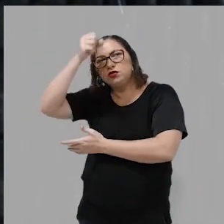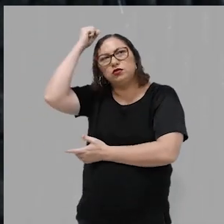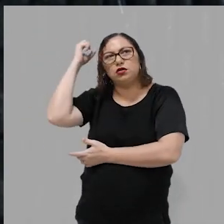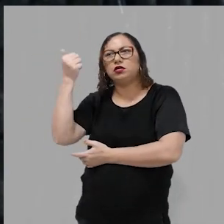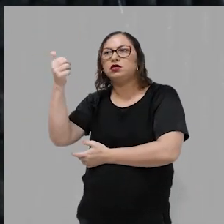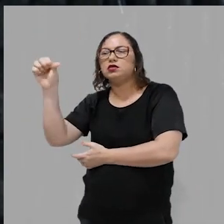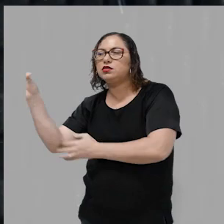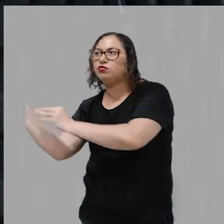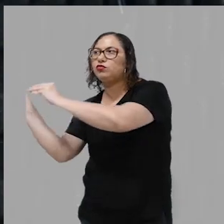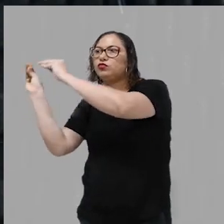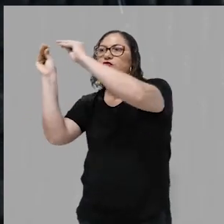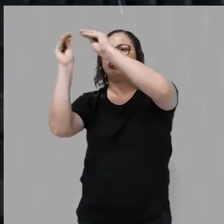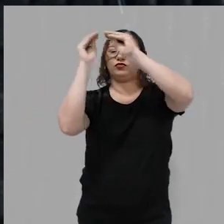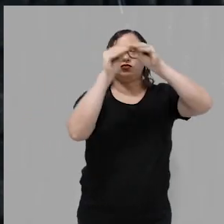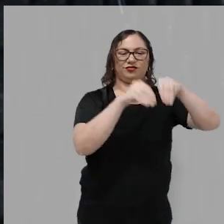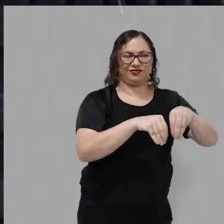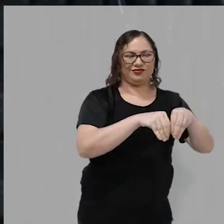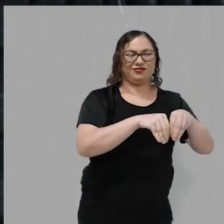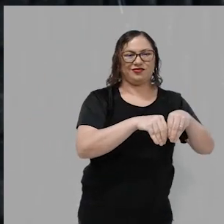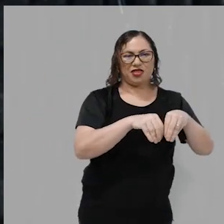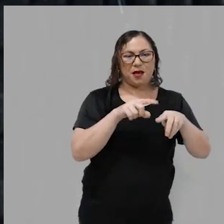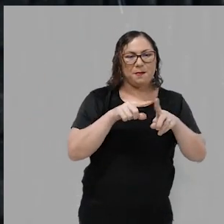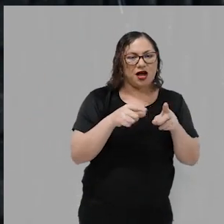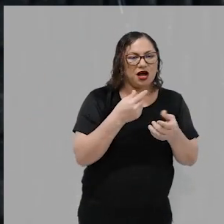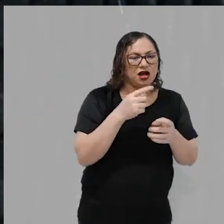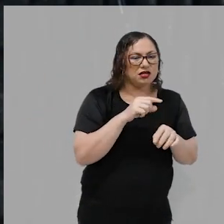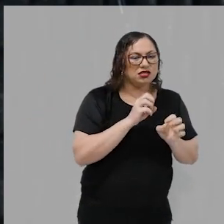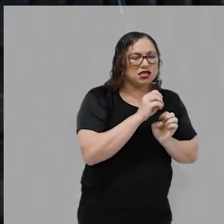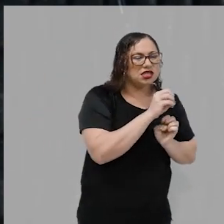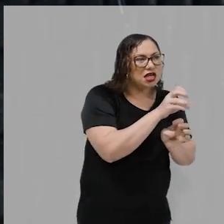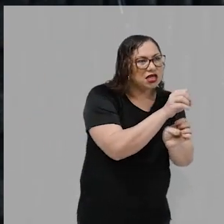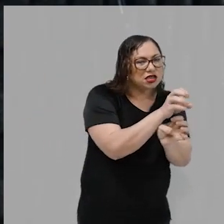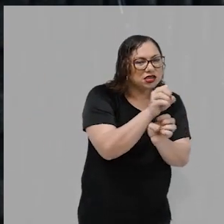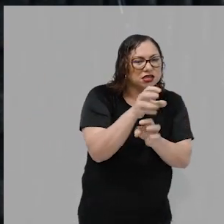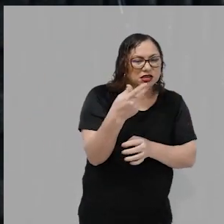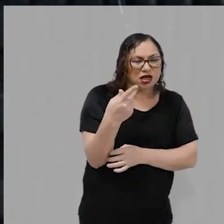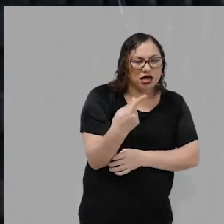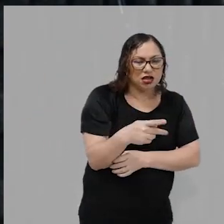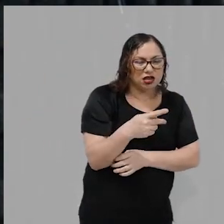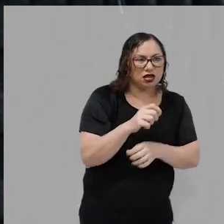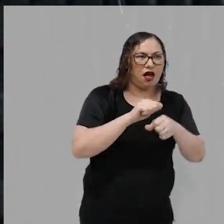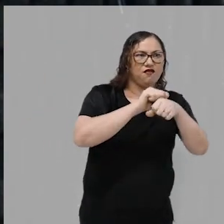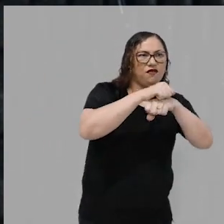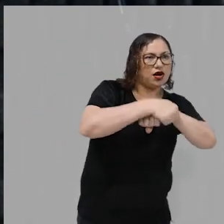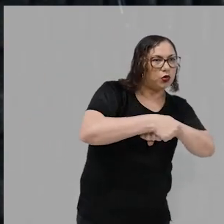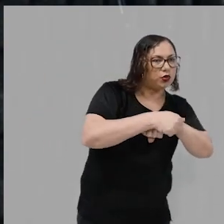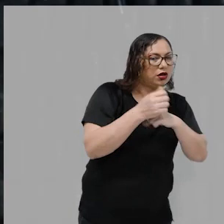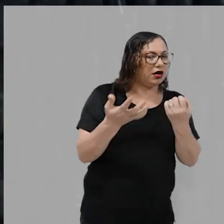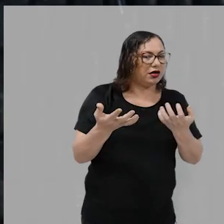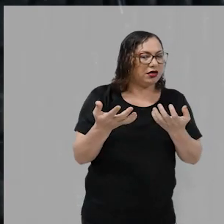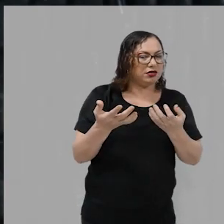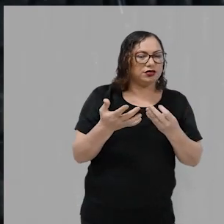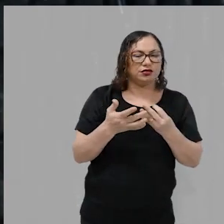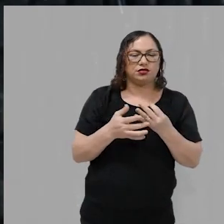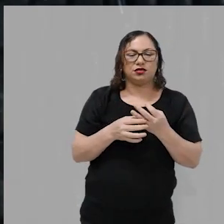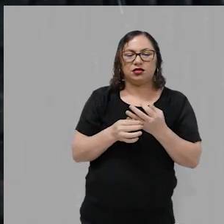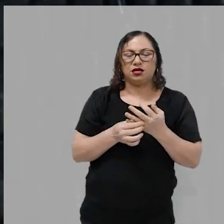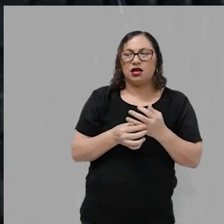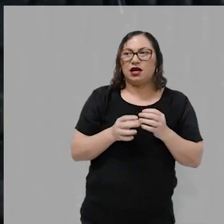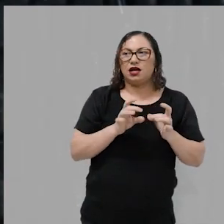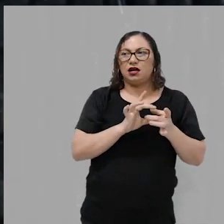Brasil também. Só que na hora que ele vai ser ensinado numa academia, numa faculdade de belas artes, ele sai do